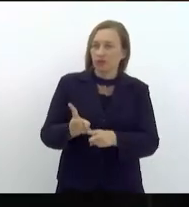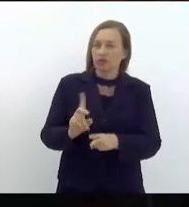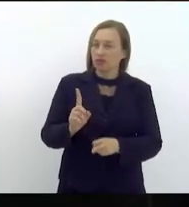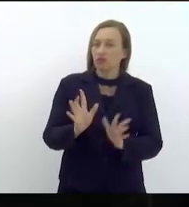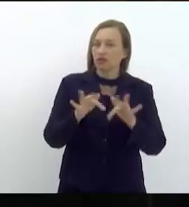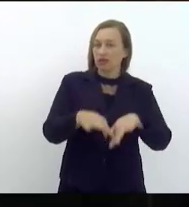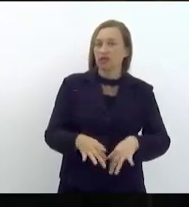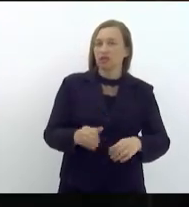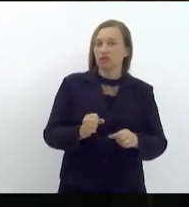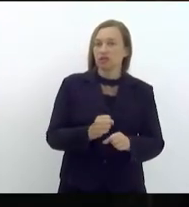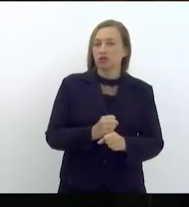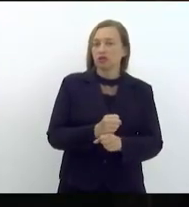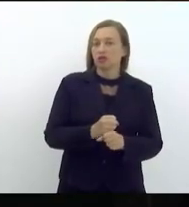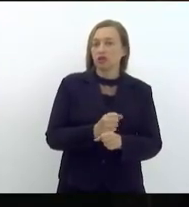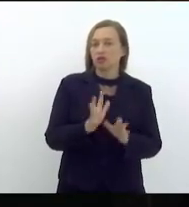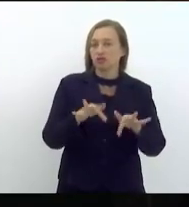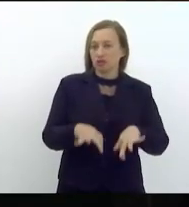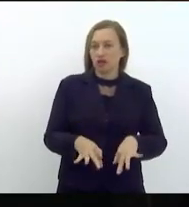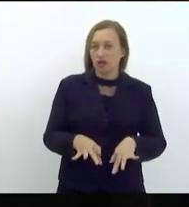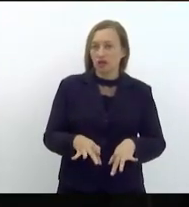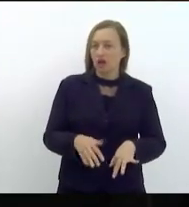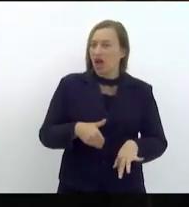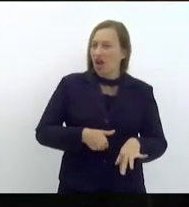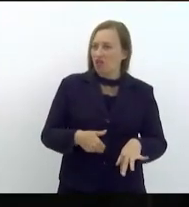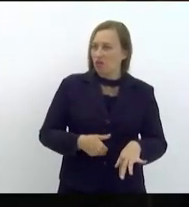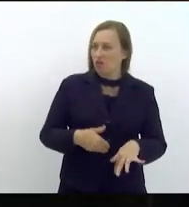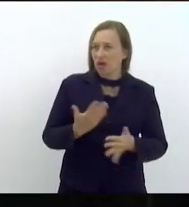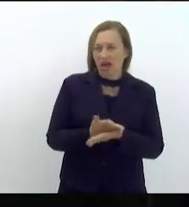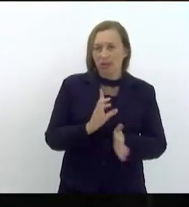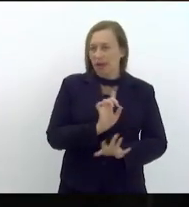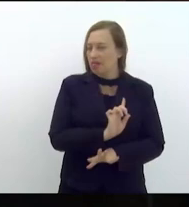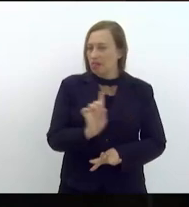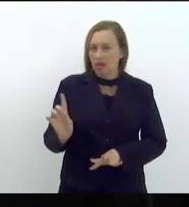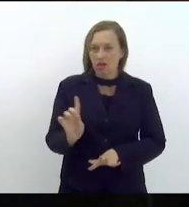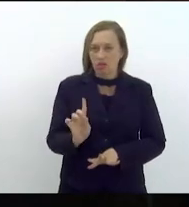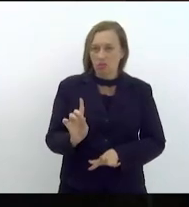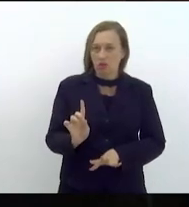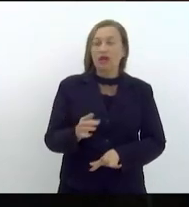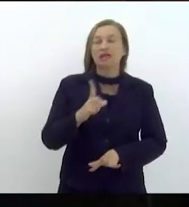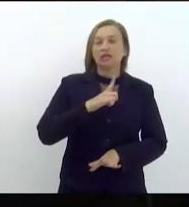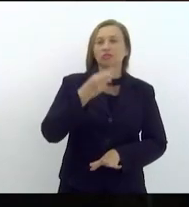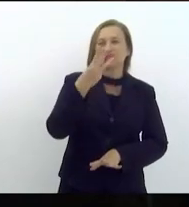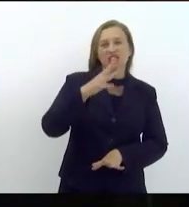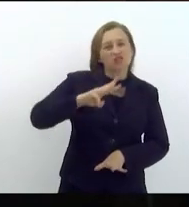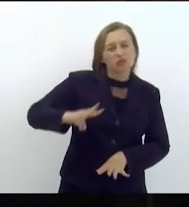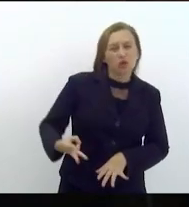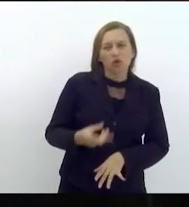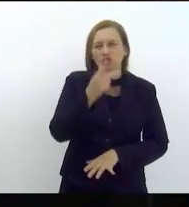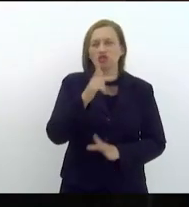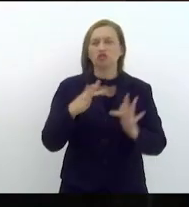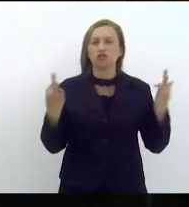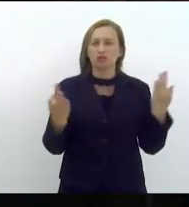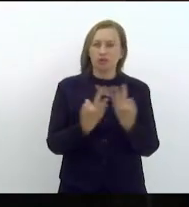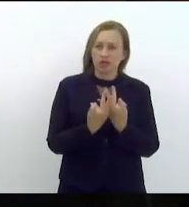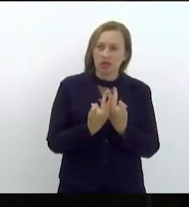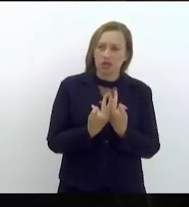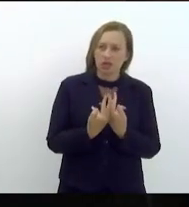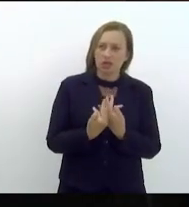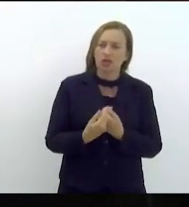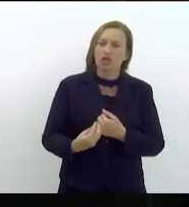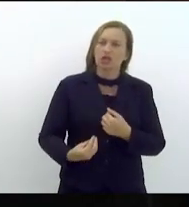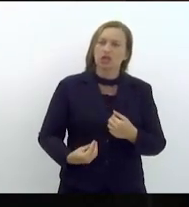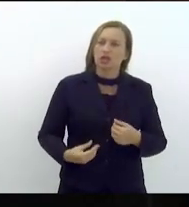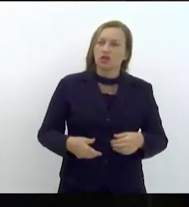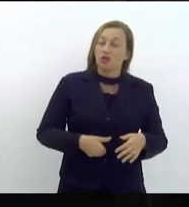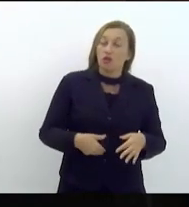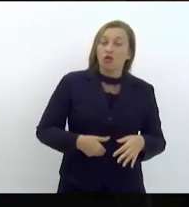final do ano porque a fome infelizmente não vai acabar no final do ano a gente tem três milhões de famílias em situação de fome